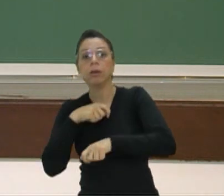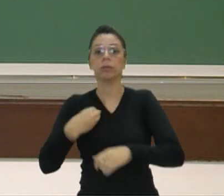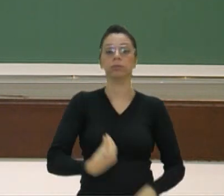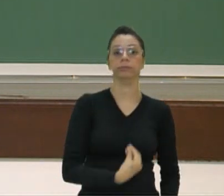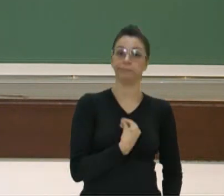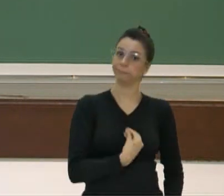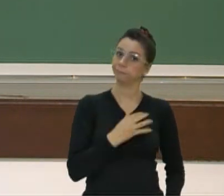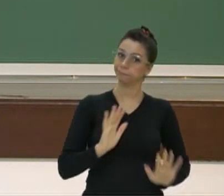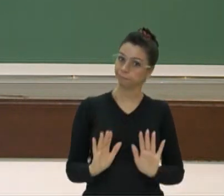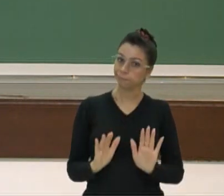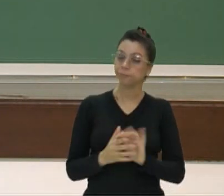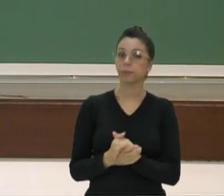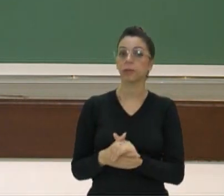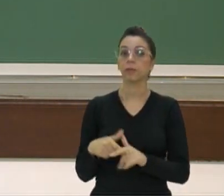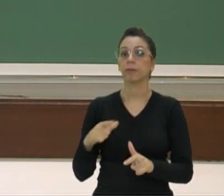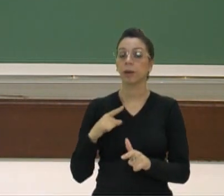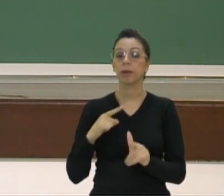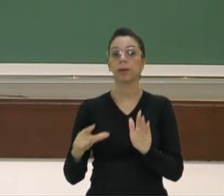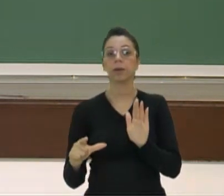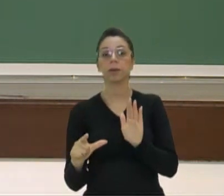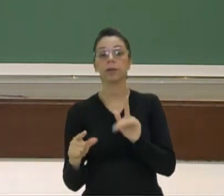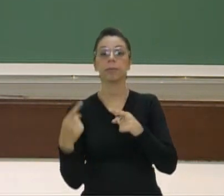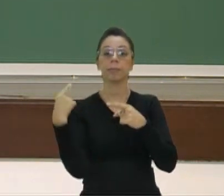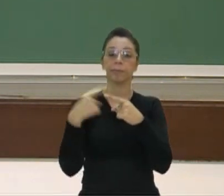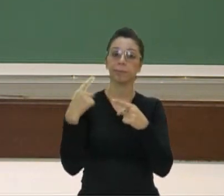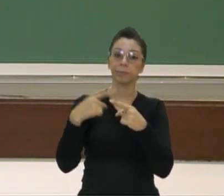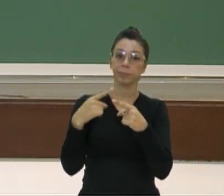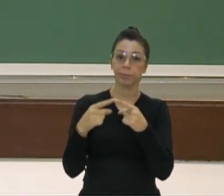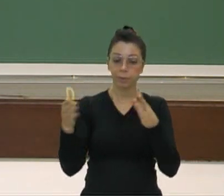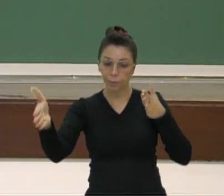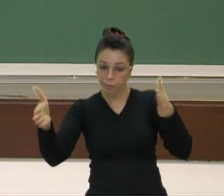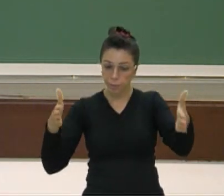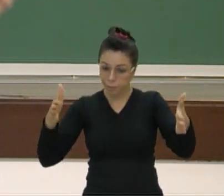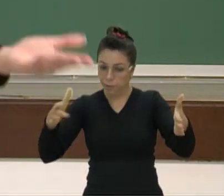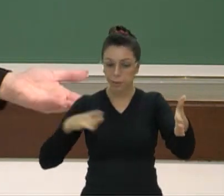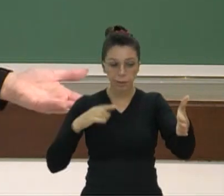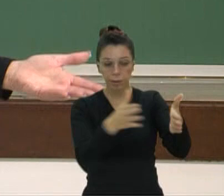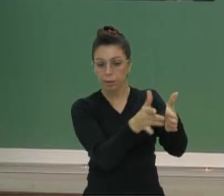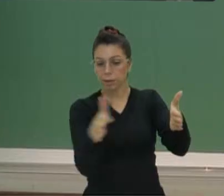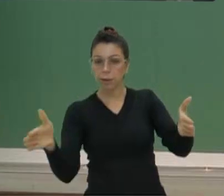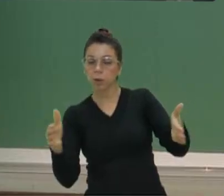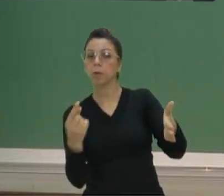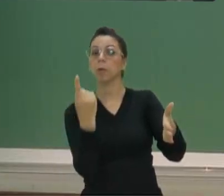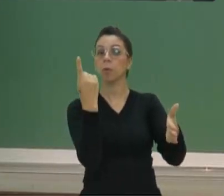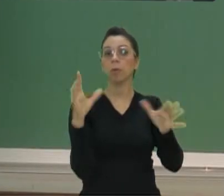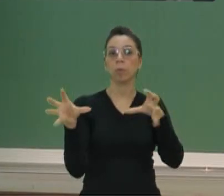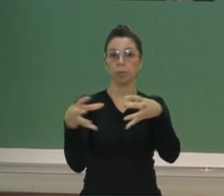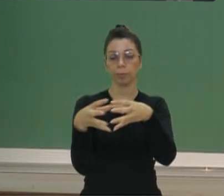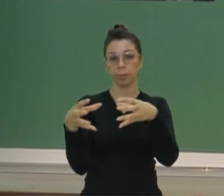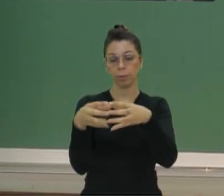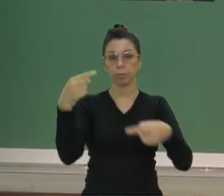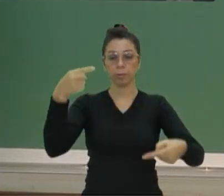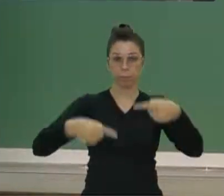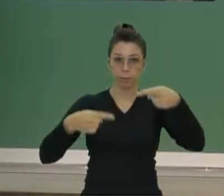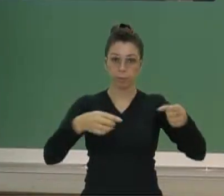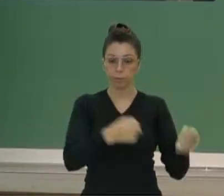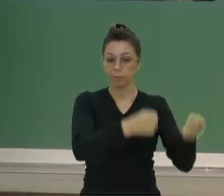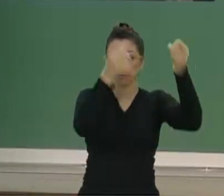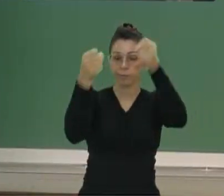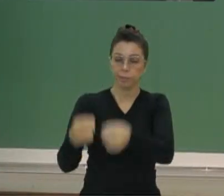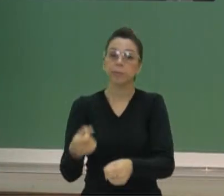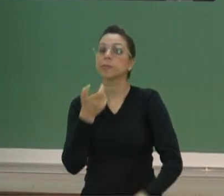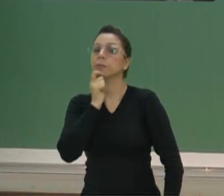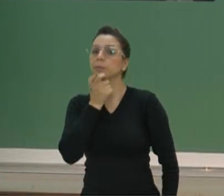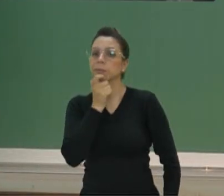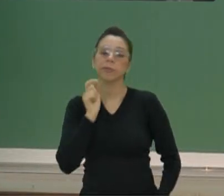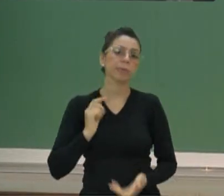isso, logicamente, foi instituído por causa que naquela época tinha um partido apenas e os dominantes